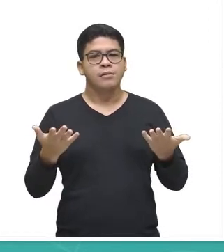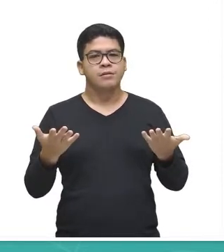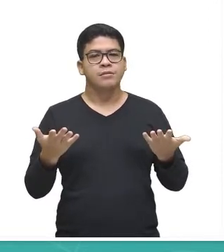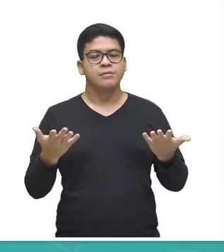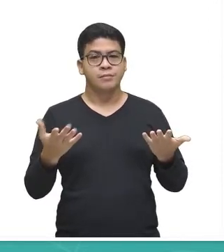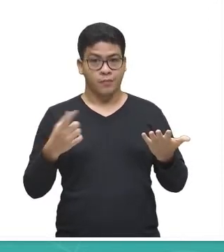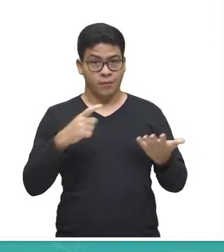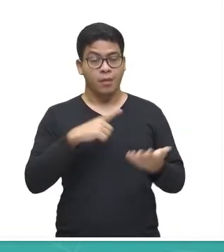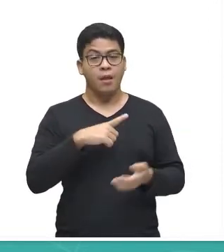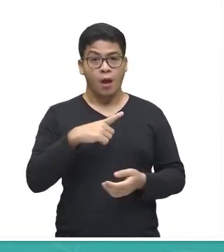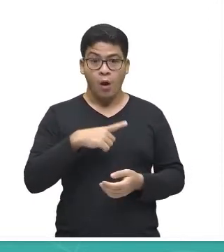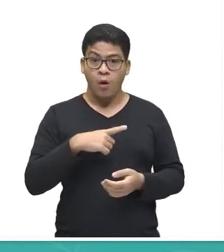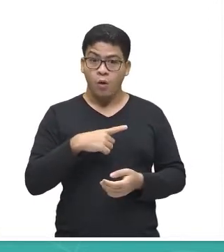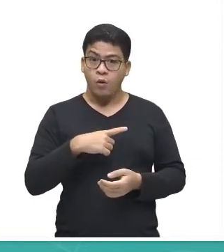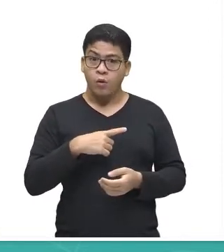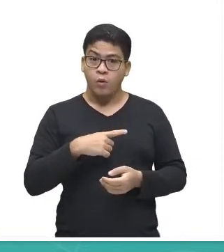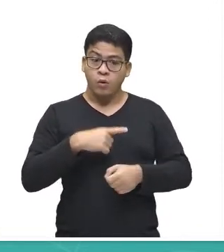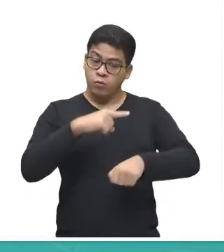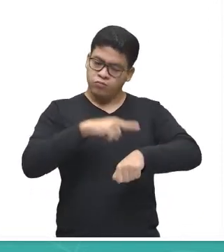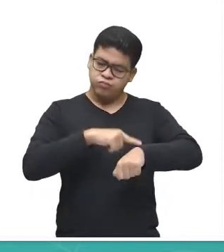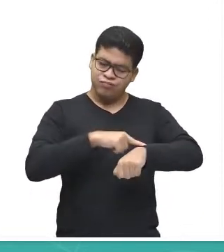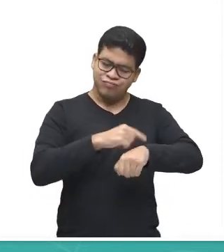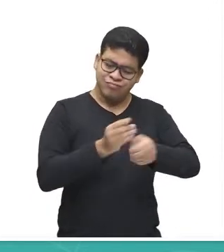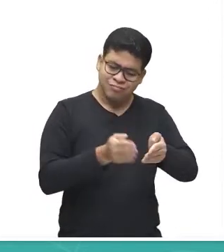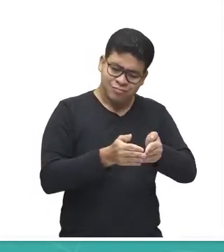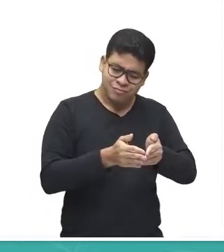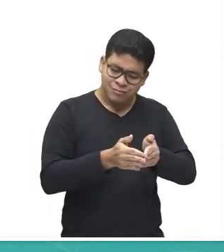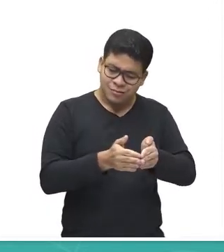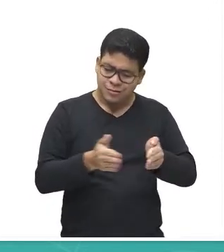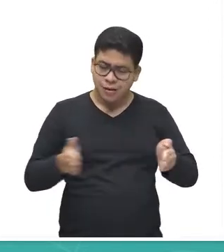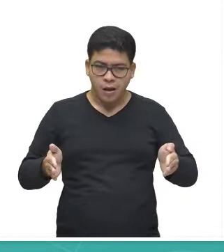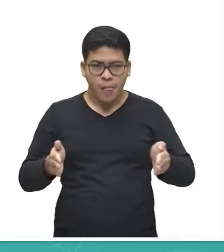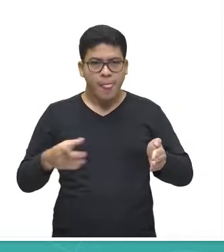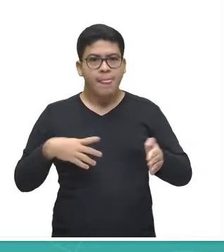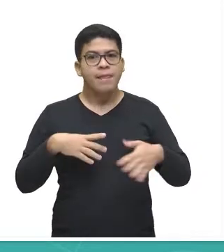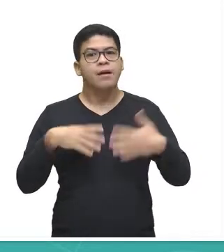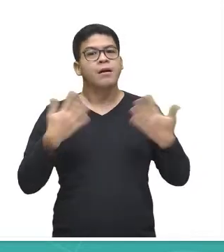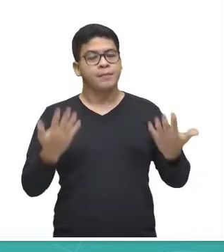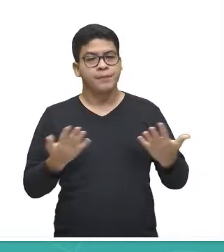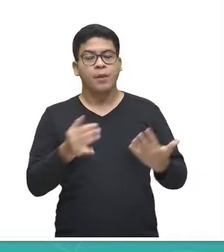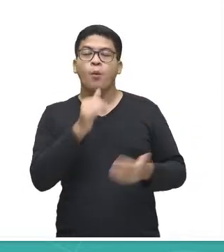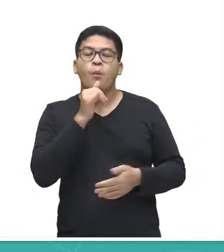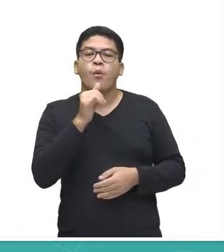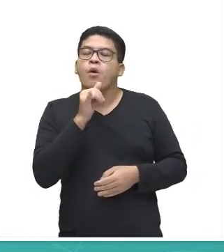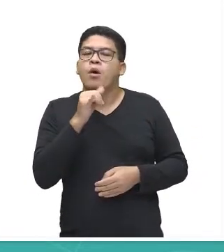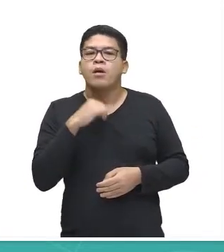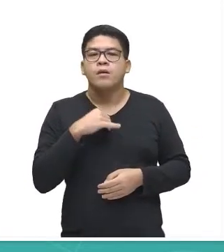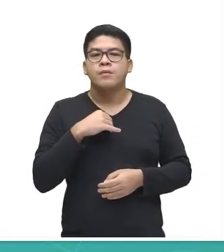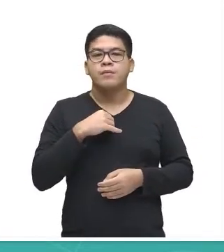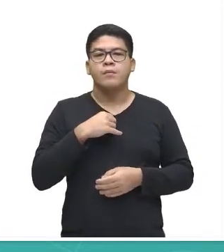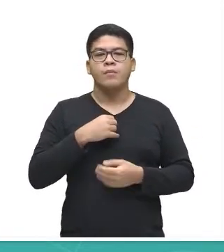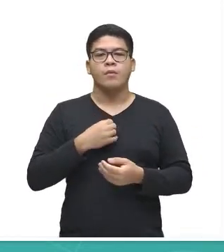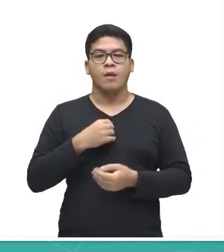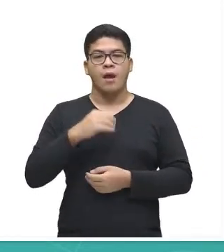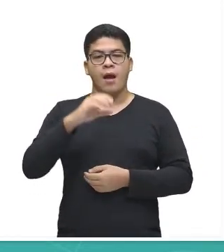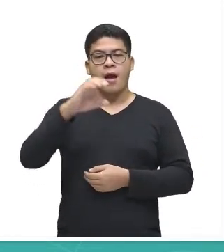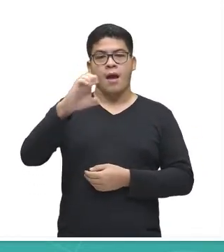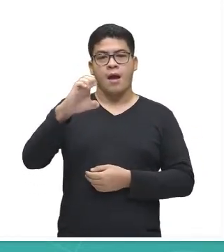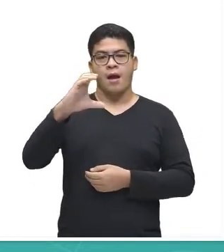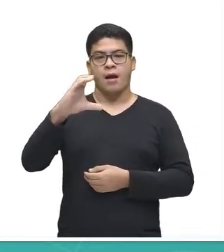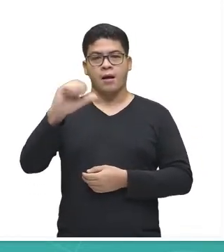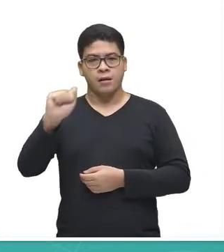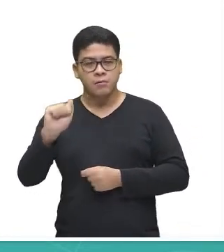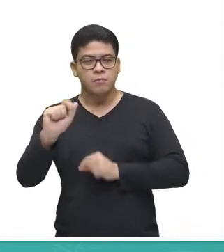a sua cronologia determinada. Então, o Estatuto da Criança e do Adolescente, que é o